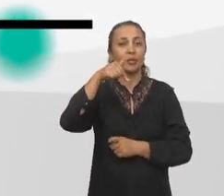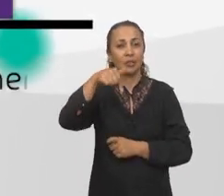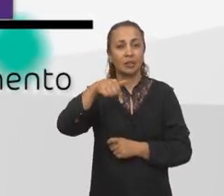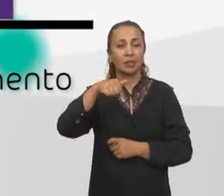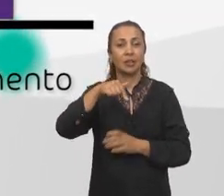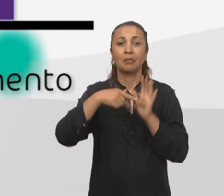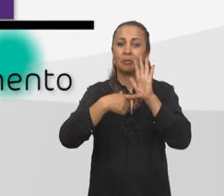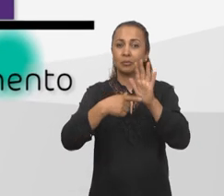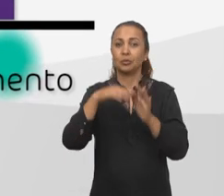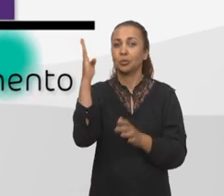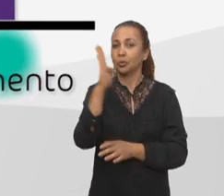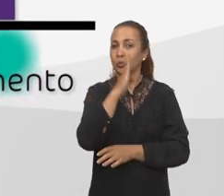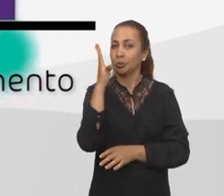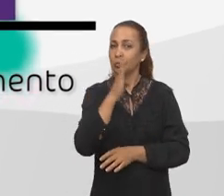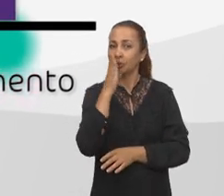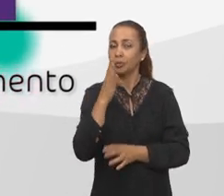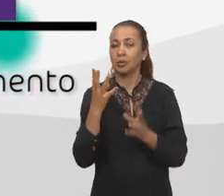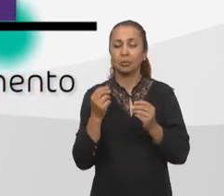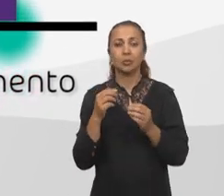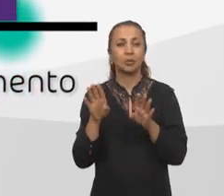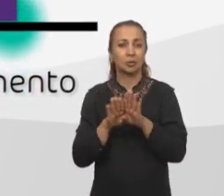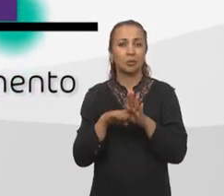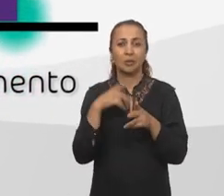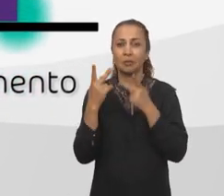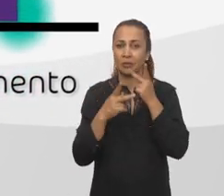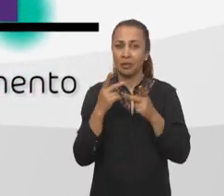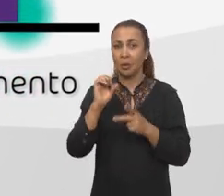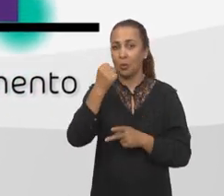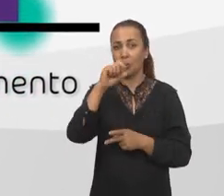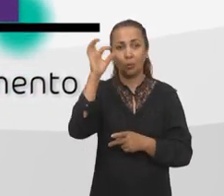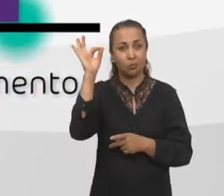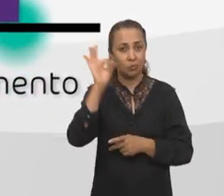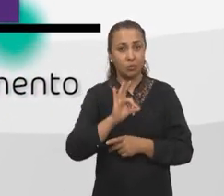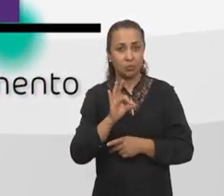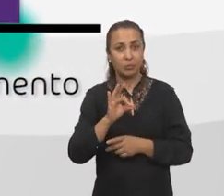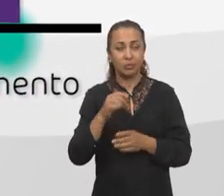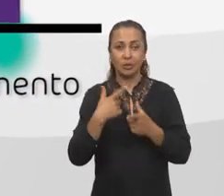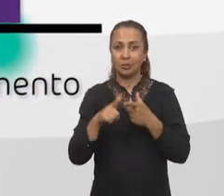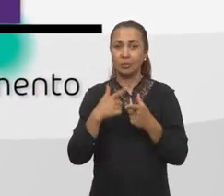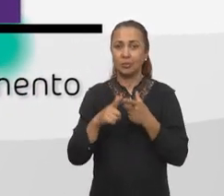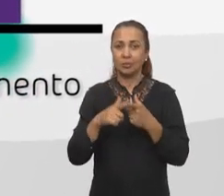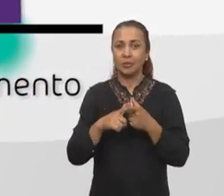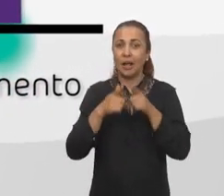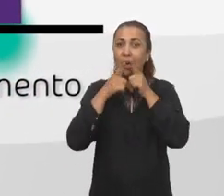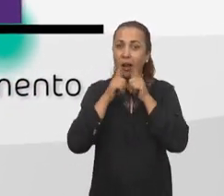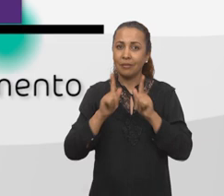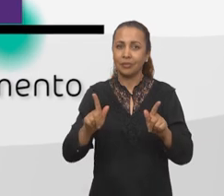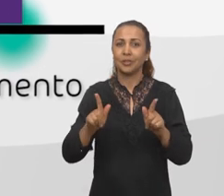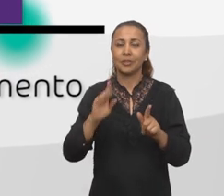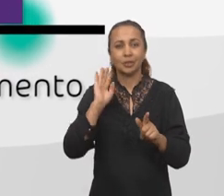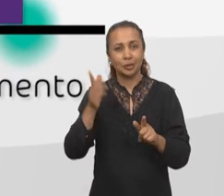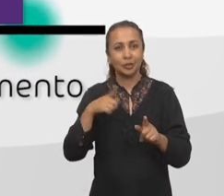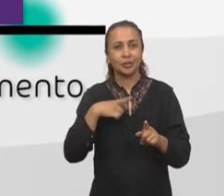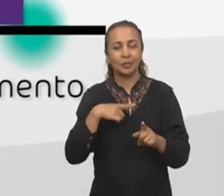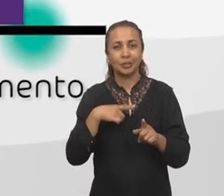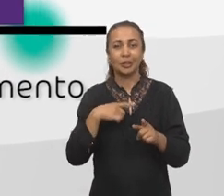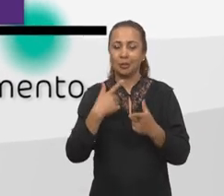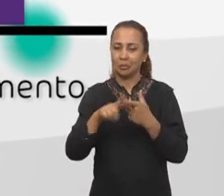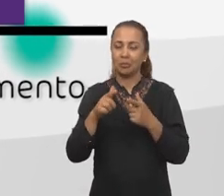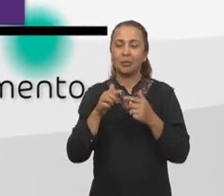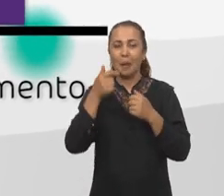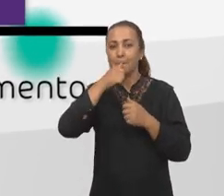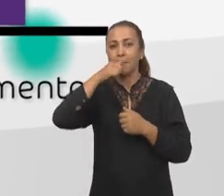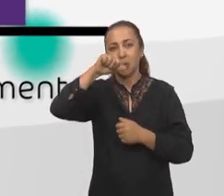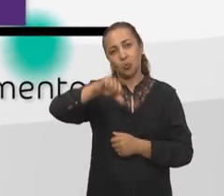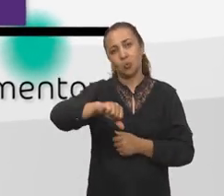apresentaram tontura sendo que muitos também relataram acima de oito por cento Ela tá no que o problema agravou então ele já tinha o problema e